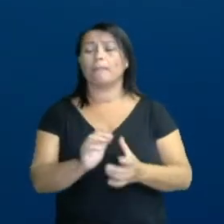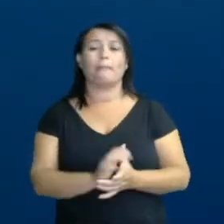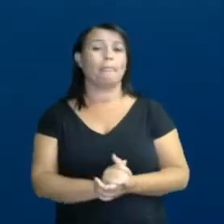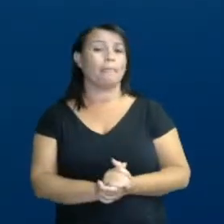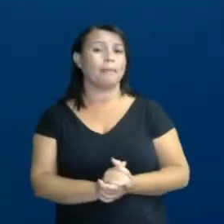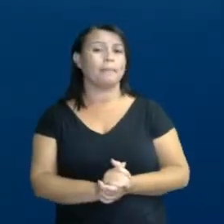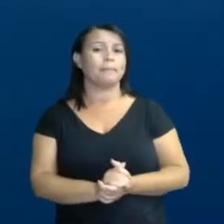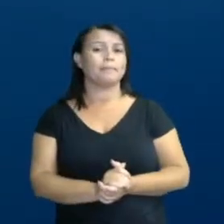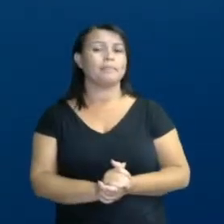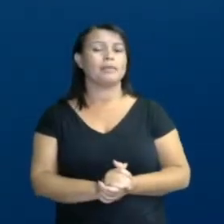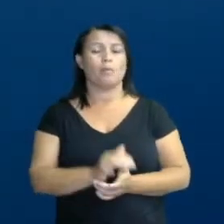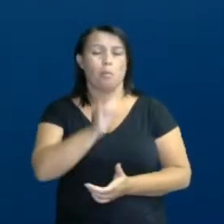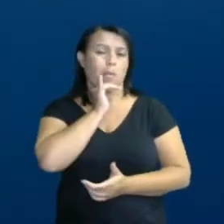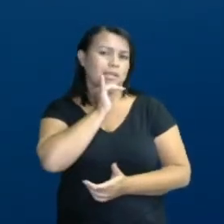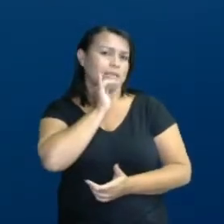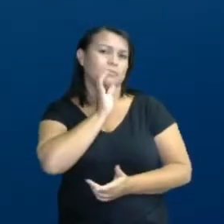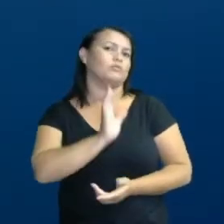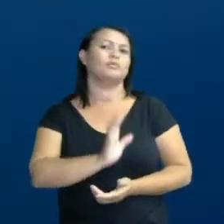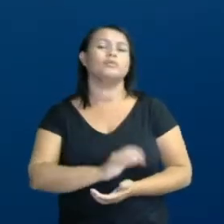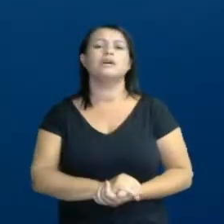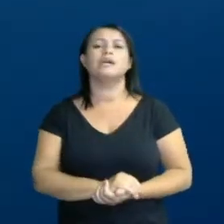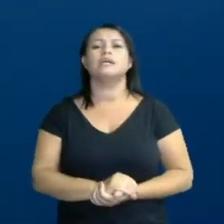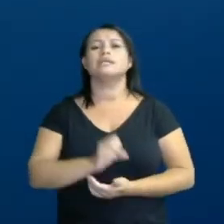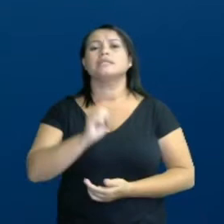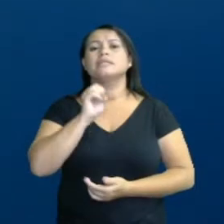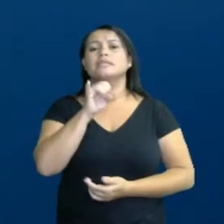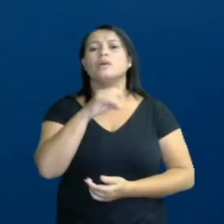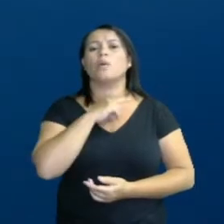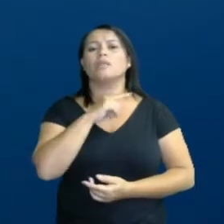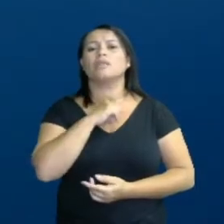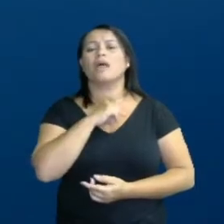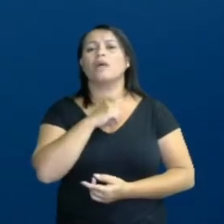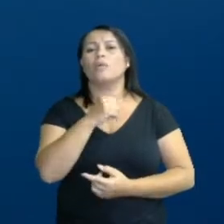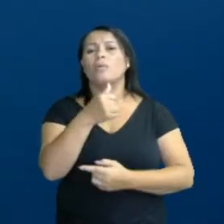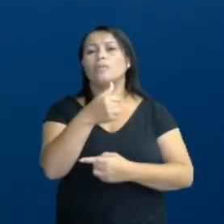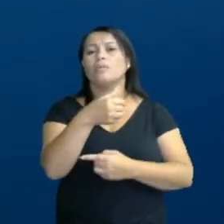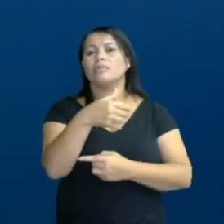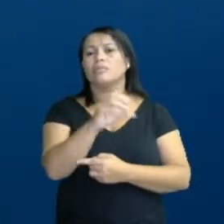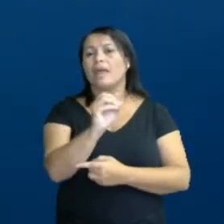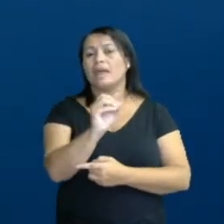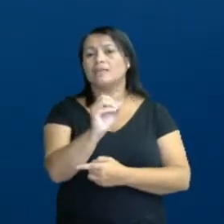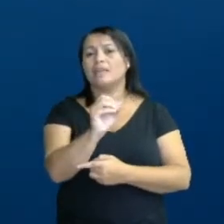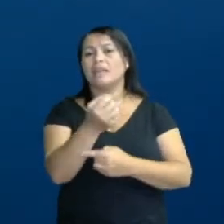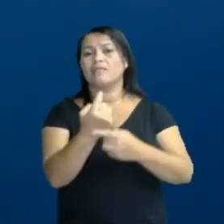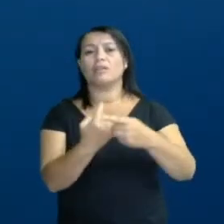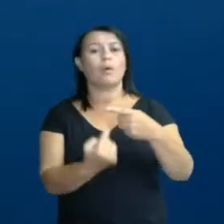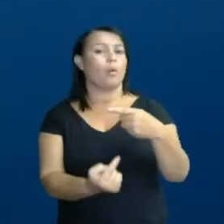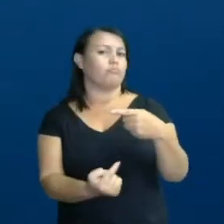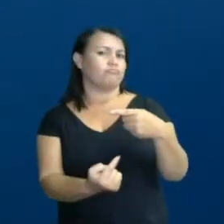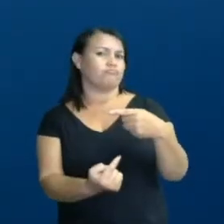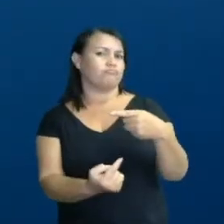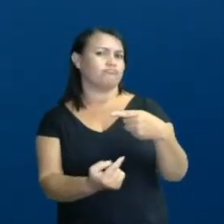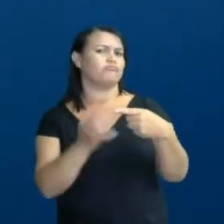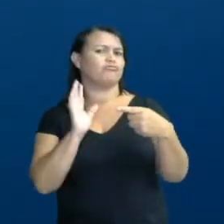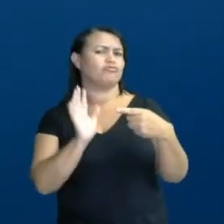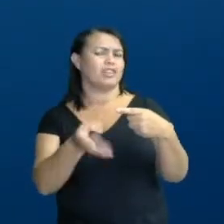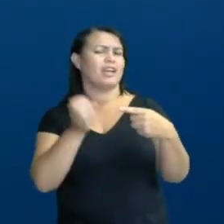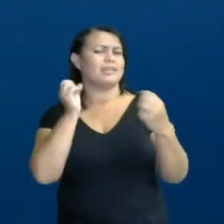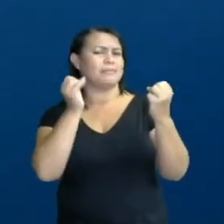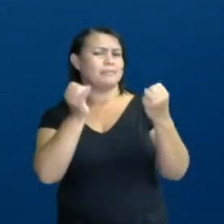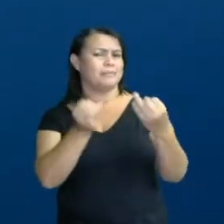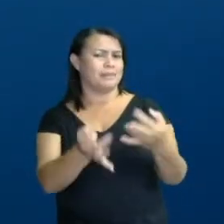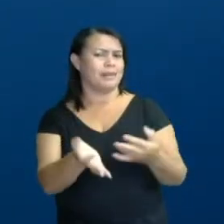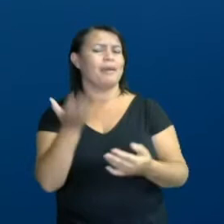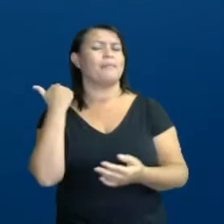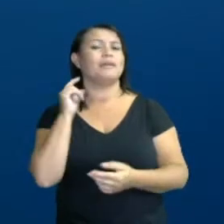seguinte. Um exemplo. Se eu tenho 10 elevado a 1, é igual a quanto? Eu já expliquei aqui para vocês o